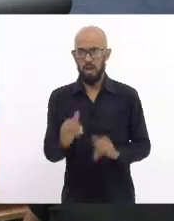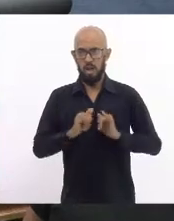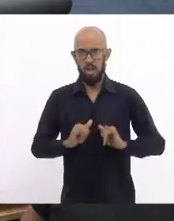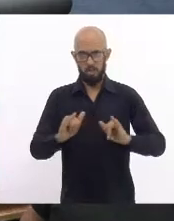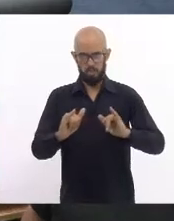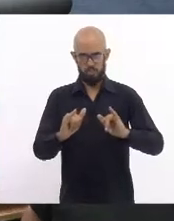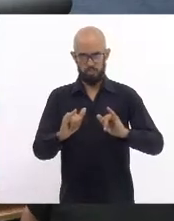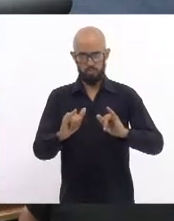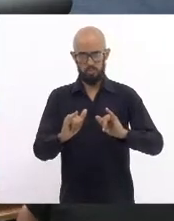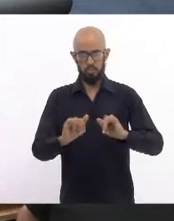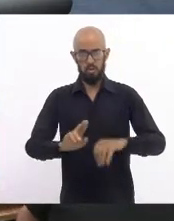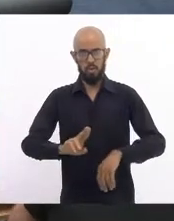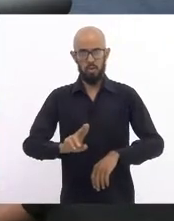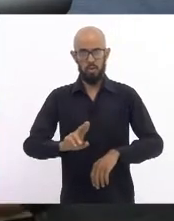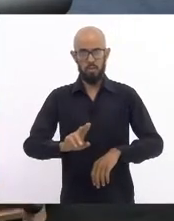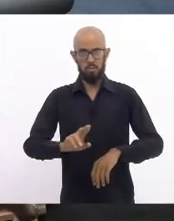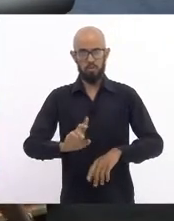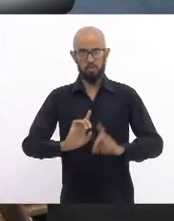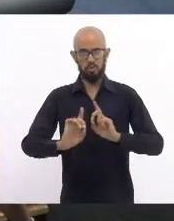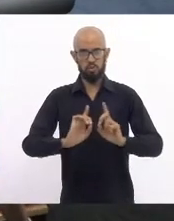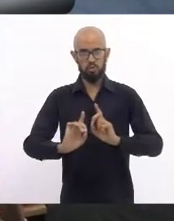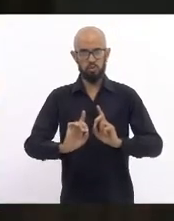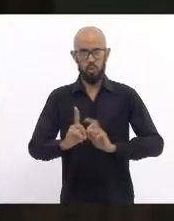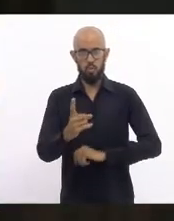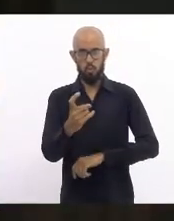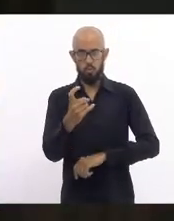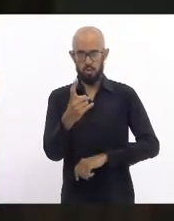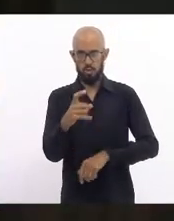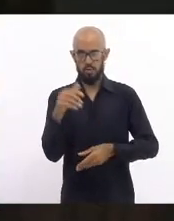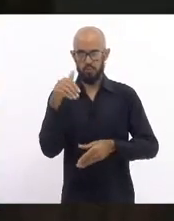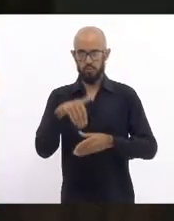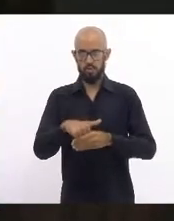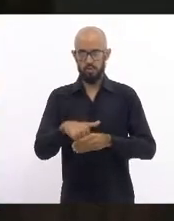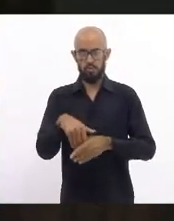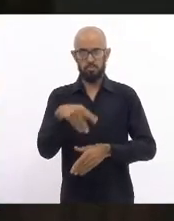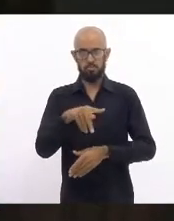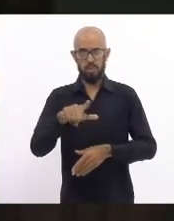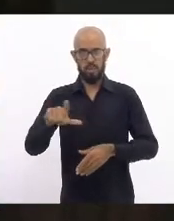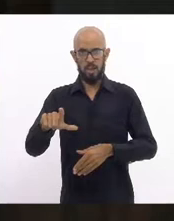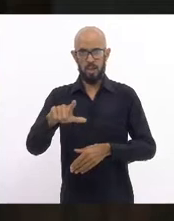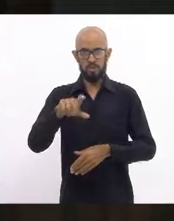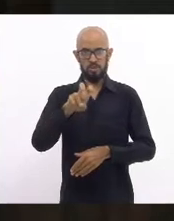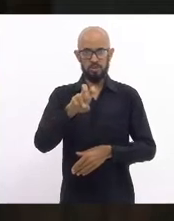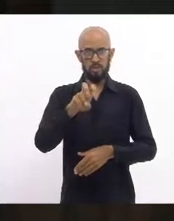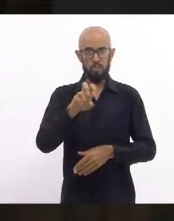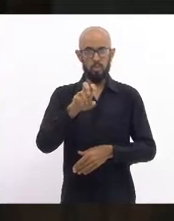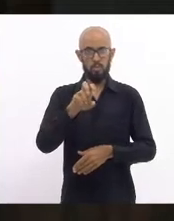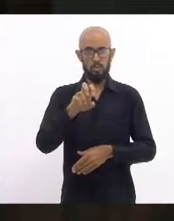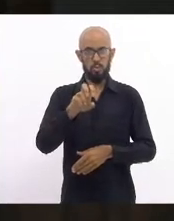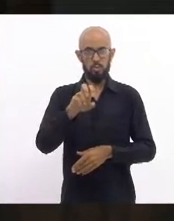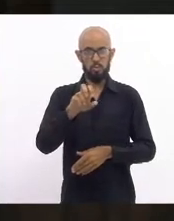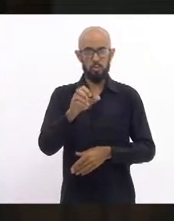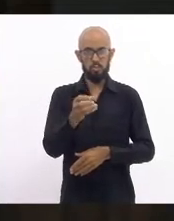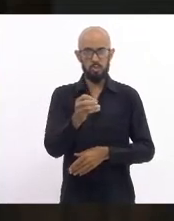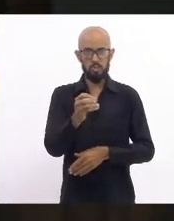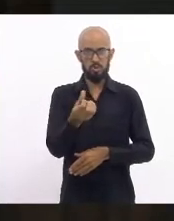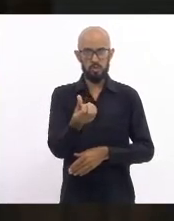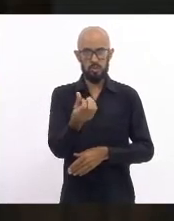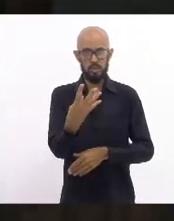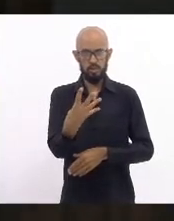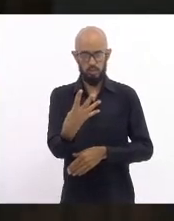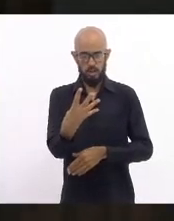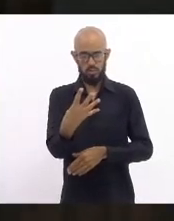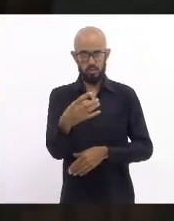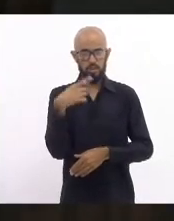Anuncio, em regime de discussão única e em votação, projeto de lei 5.064, de autoria da deputada